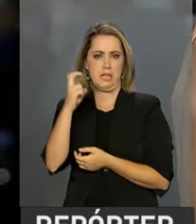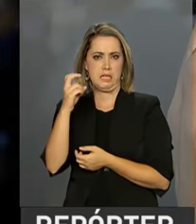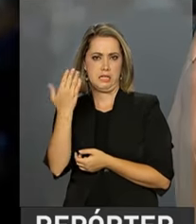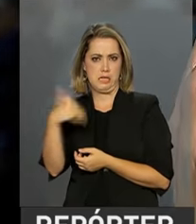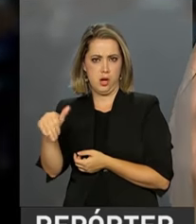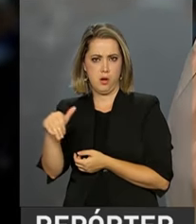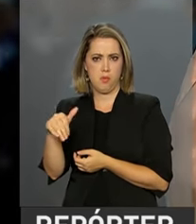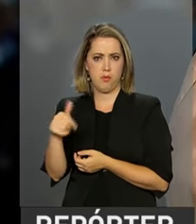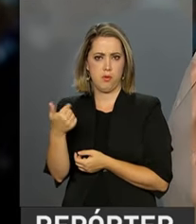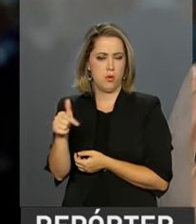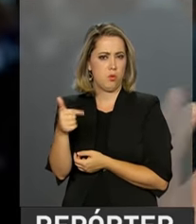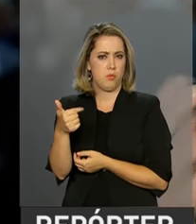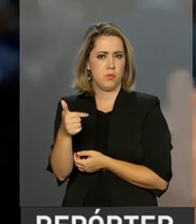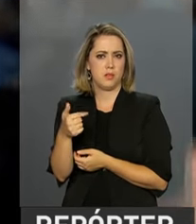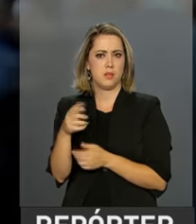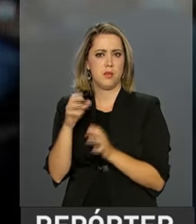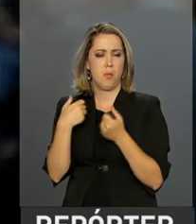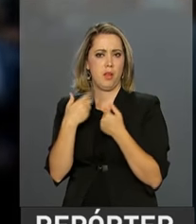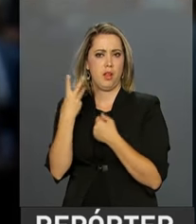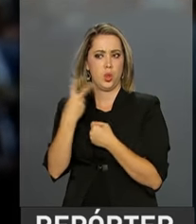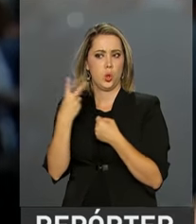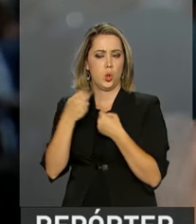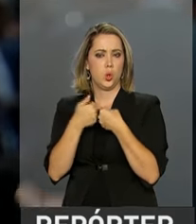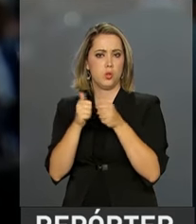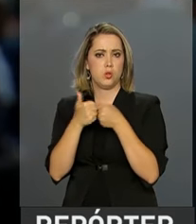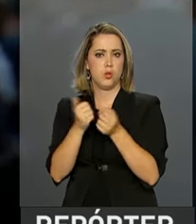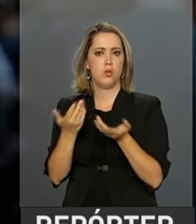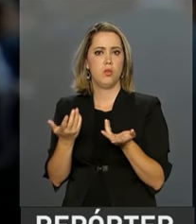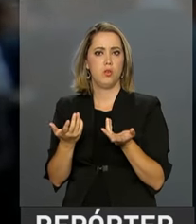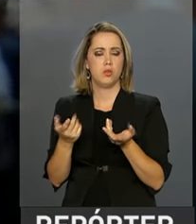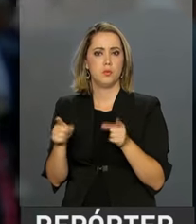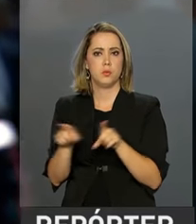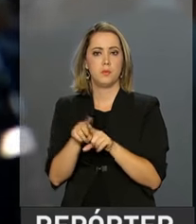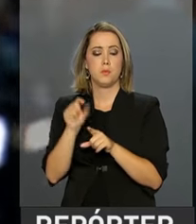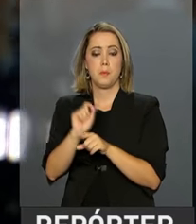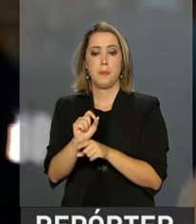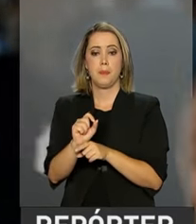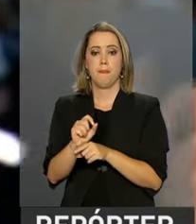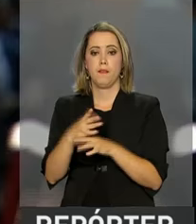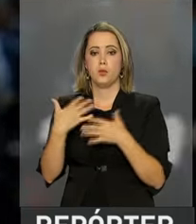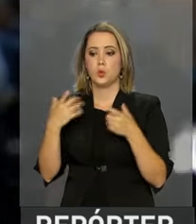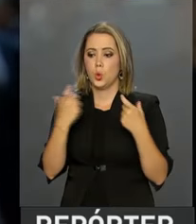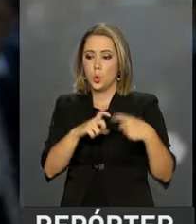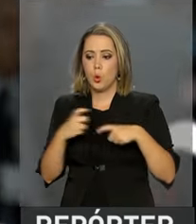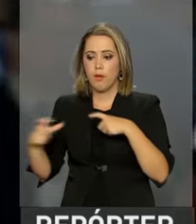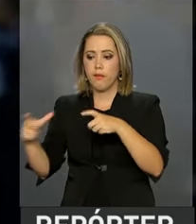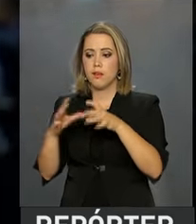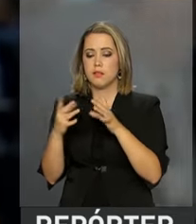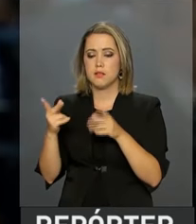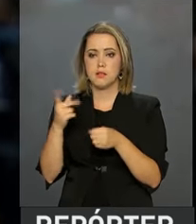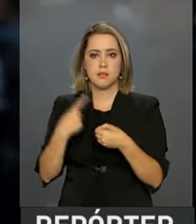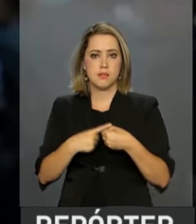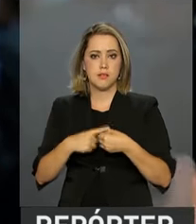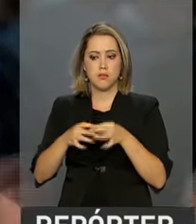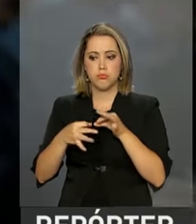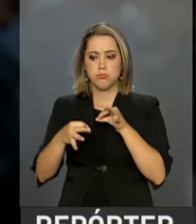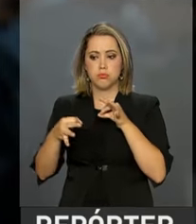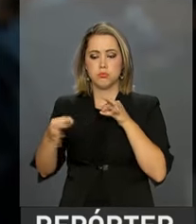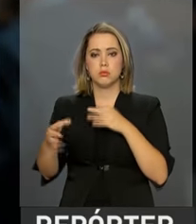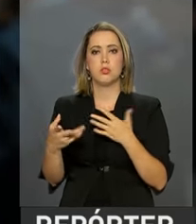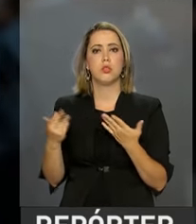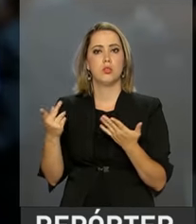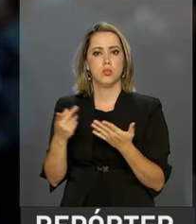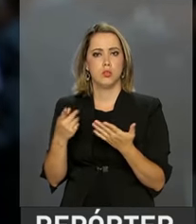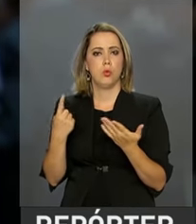não pega 2 ônibus e chega às 8 horas em casa, em vez de chegar às 10 horas, pelo menos nos grandes e médios centros. Então, essas coisas